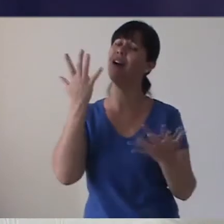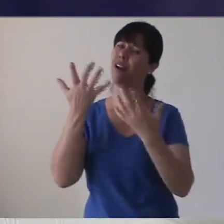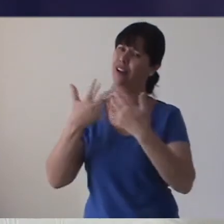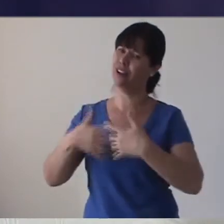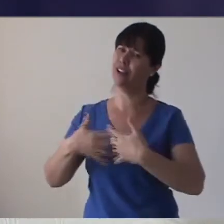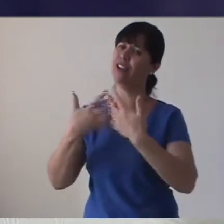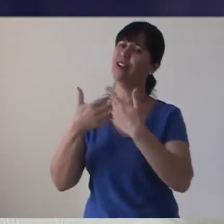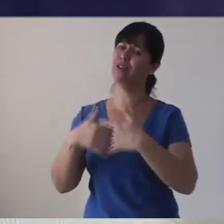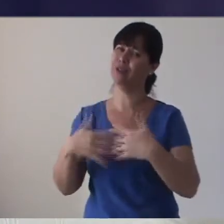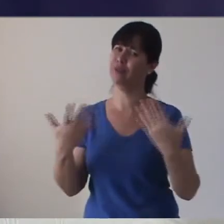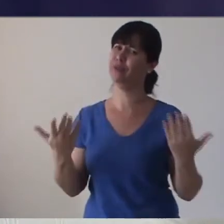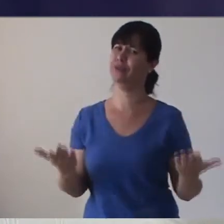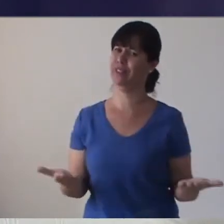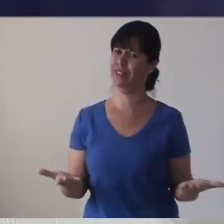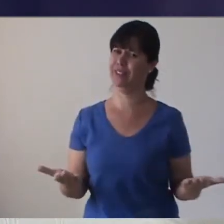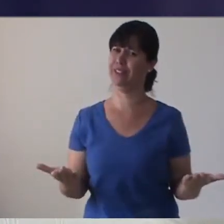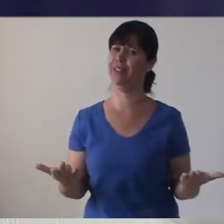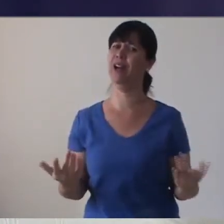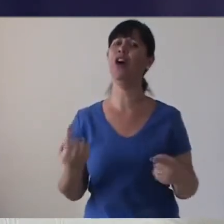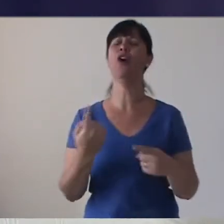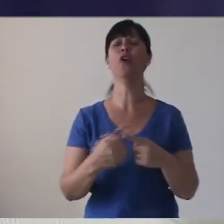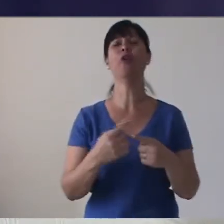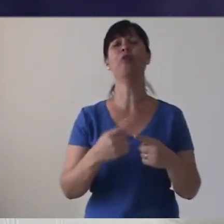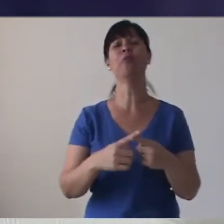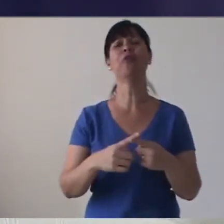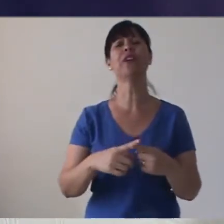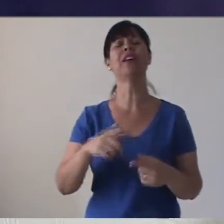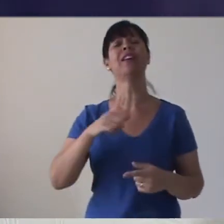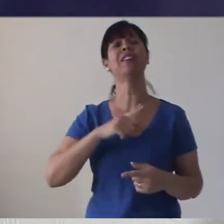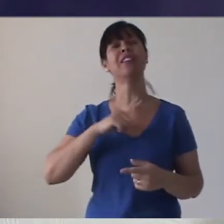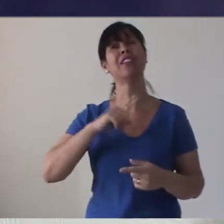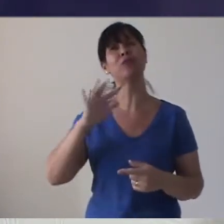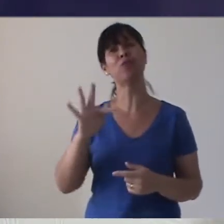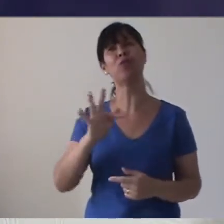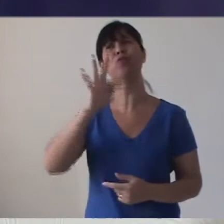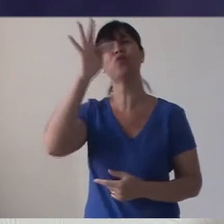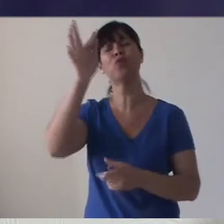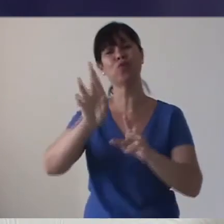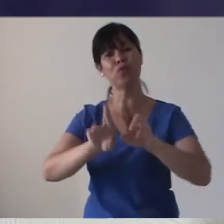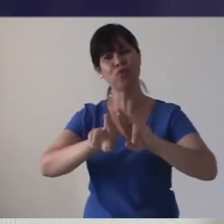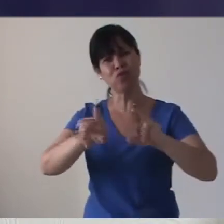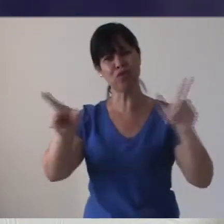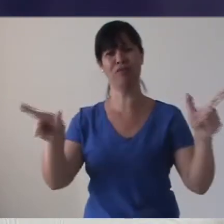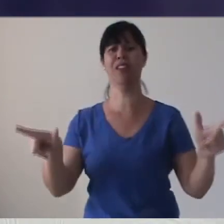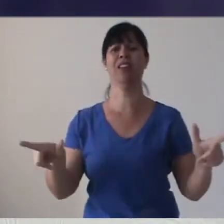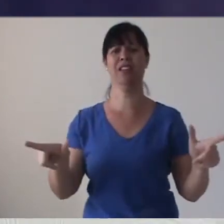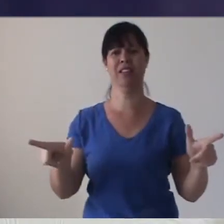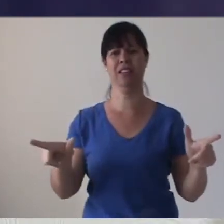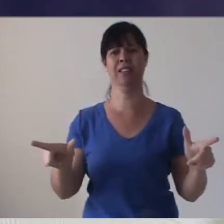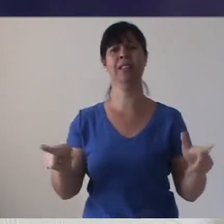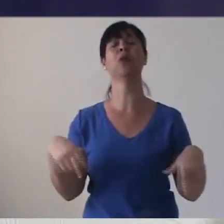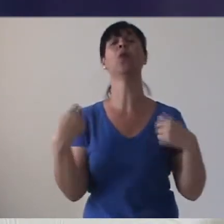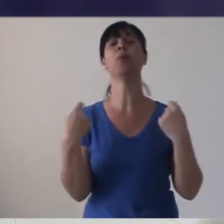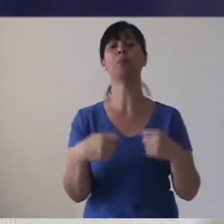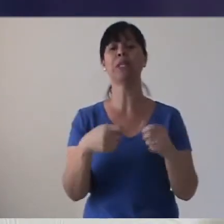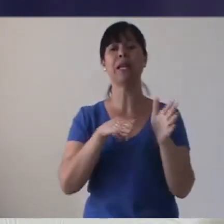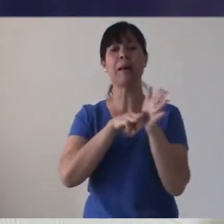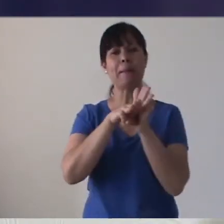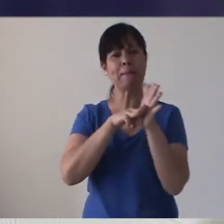reflitam, né? Porque o blended learning vai vir com tudo, tá? Se apoderem